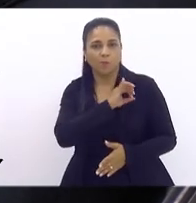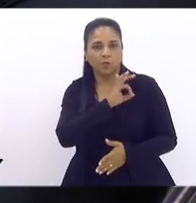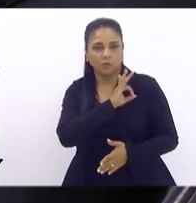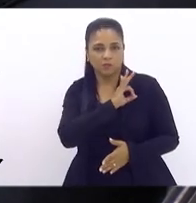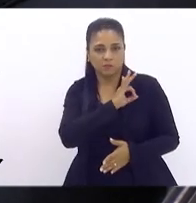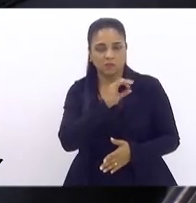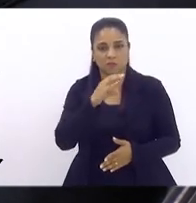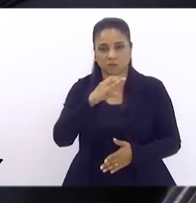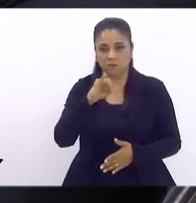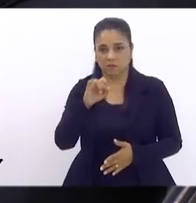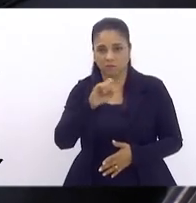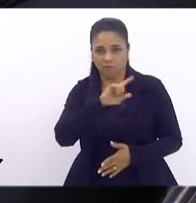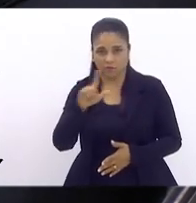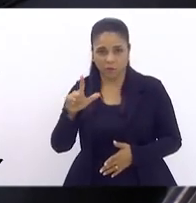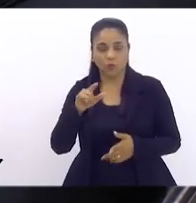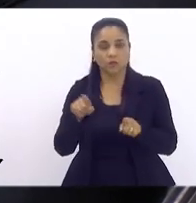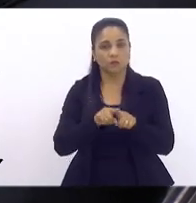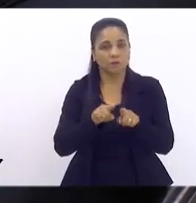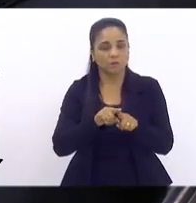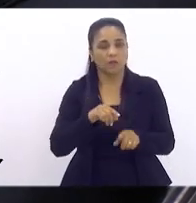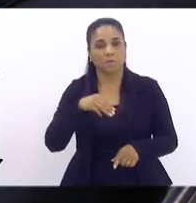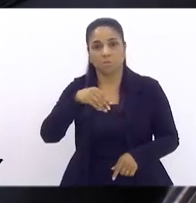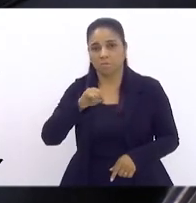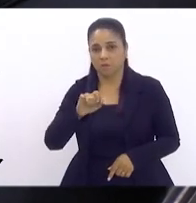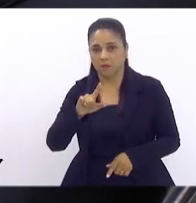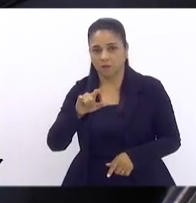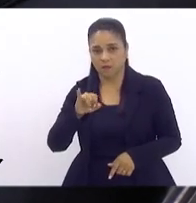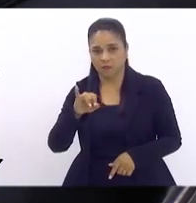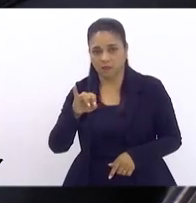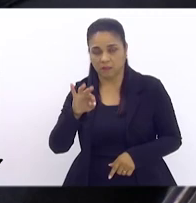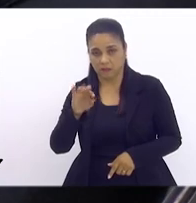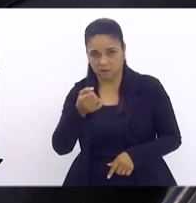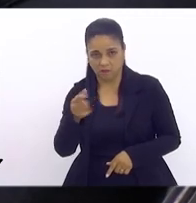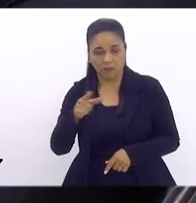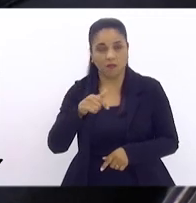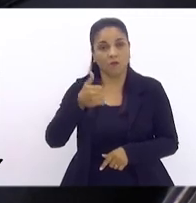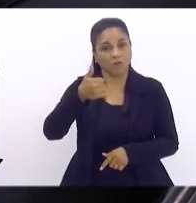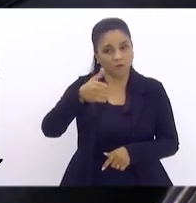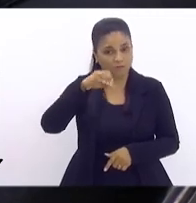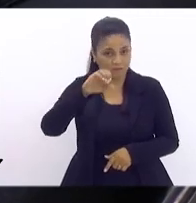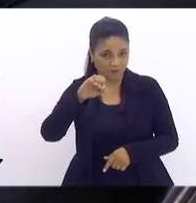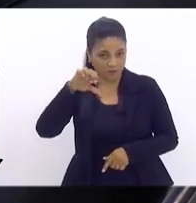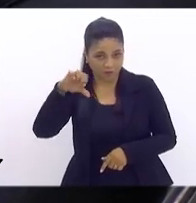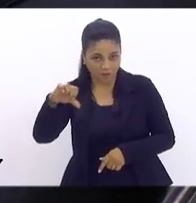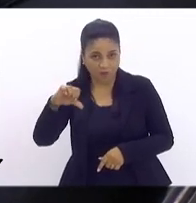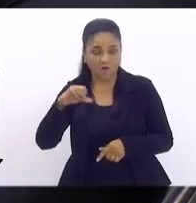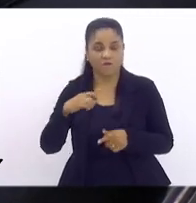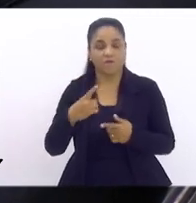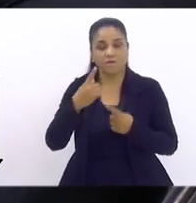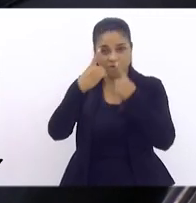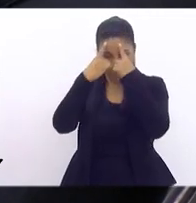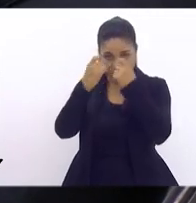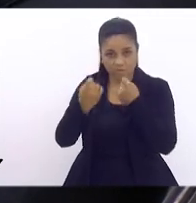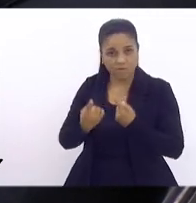chamados de 190 sobre as violências contra as mulheres e aí eu fui lá ver o que que a gente